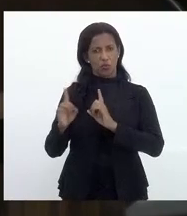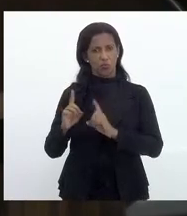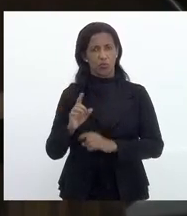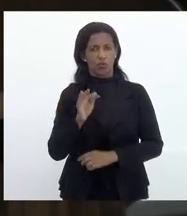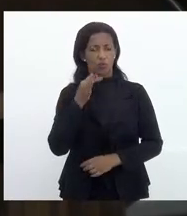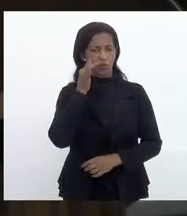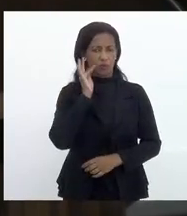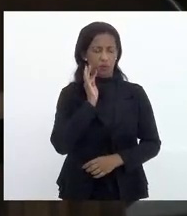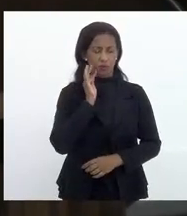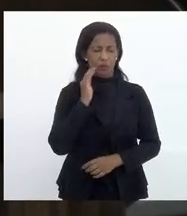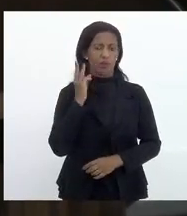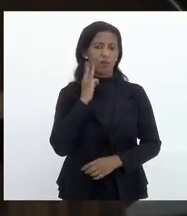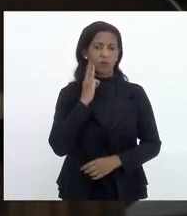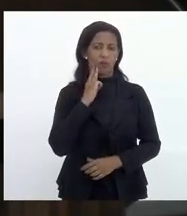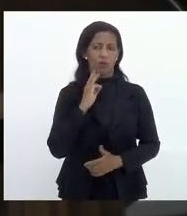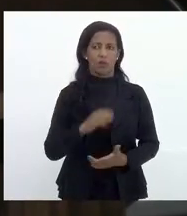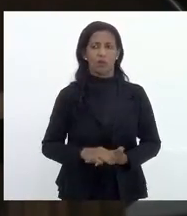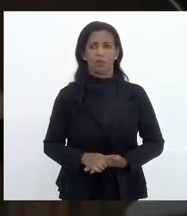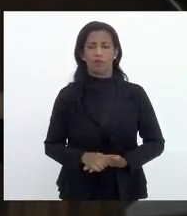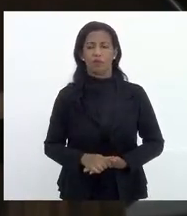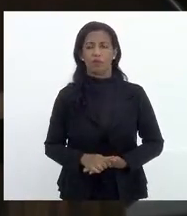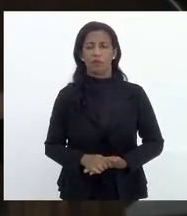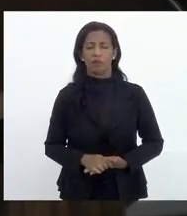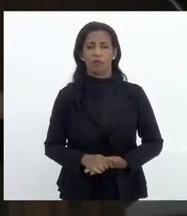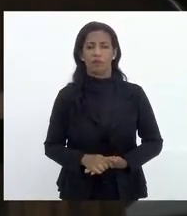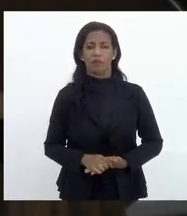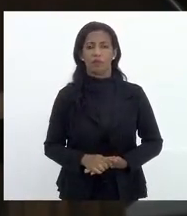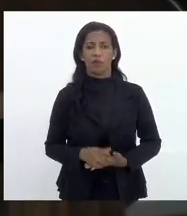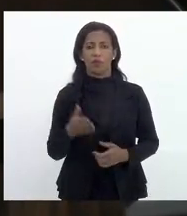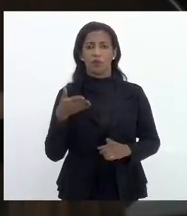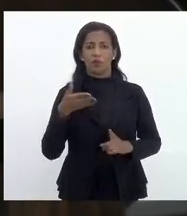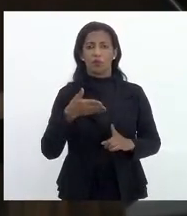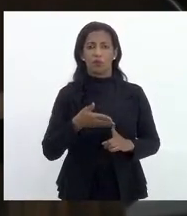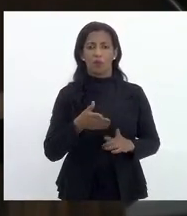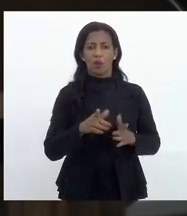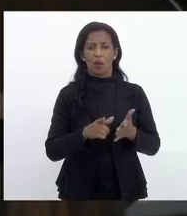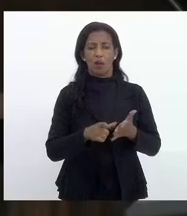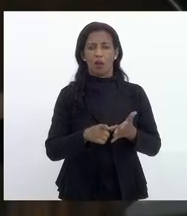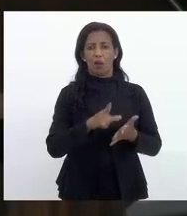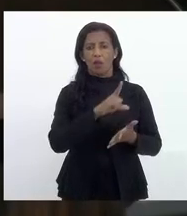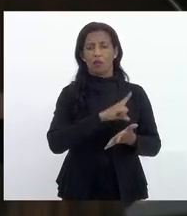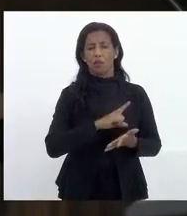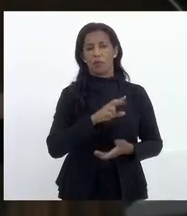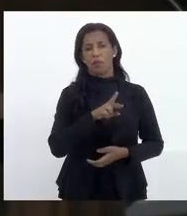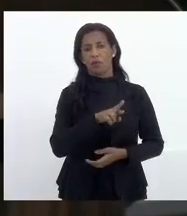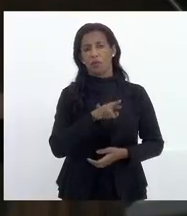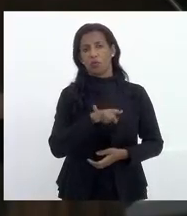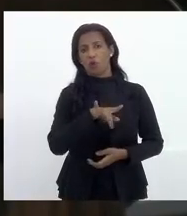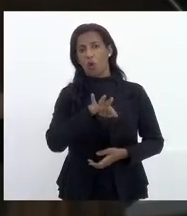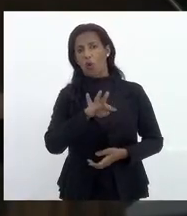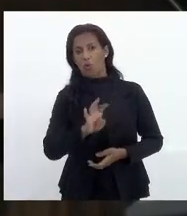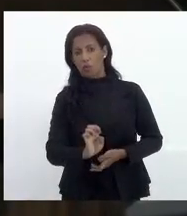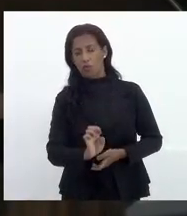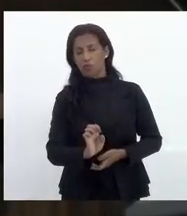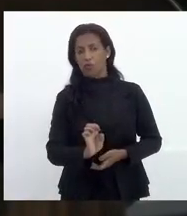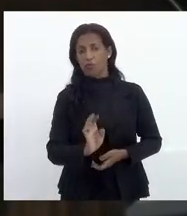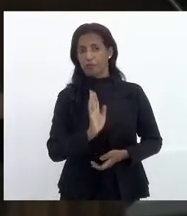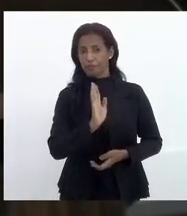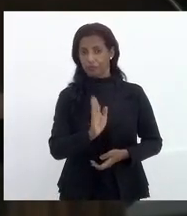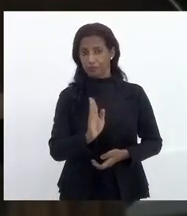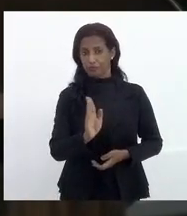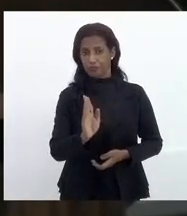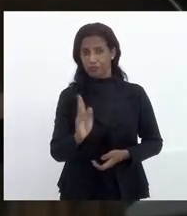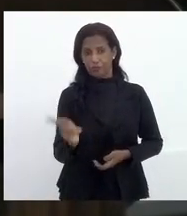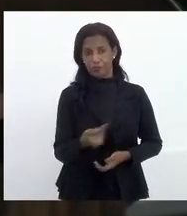claro Serafim Deputado waldeck que no que se refere à antecipação dos royalties ouvir né